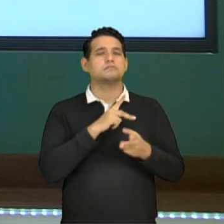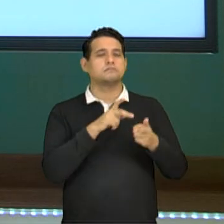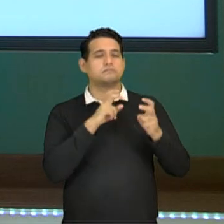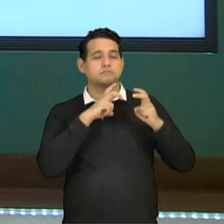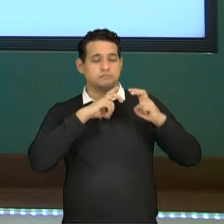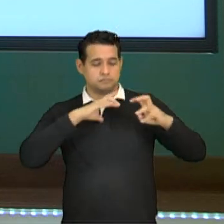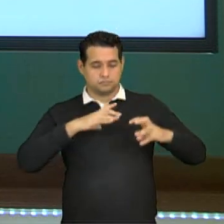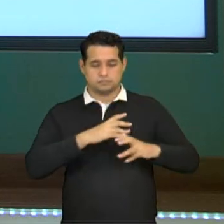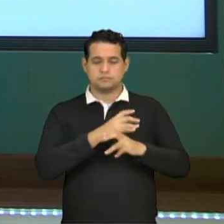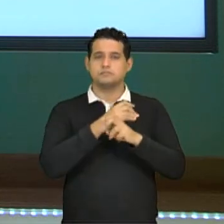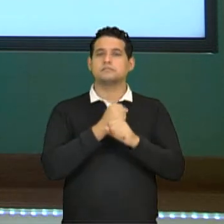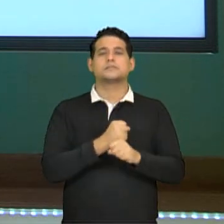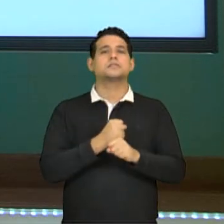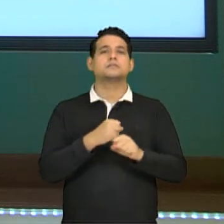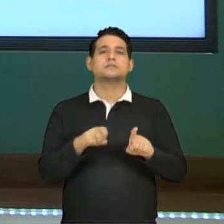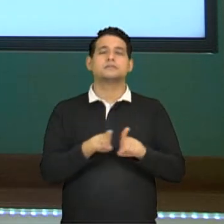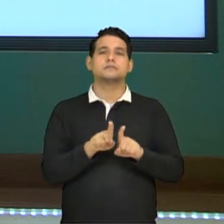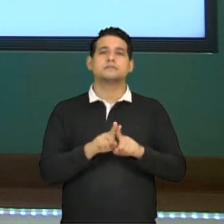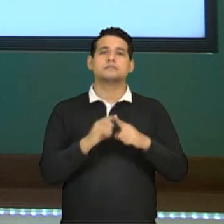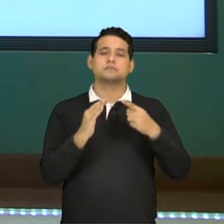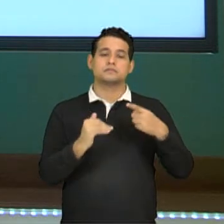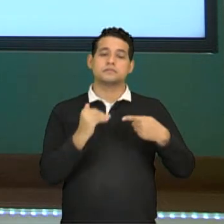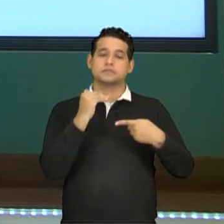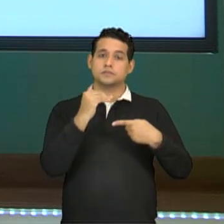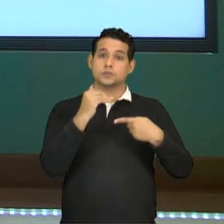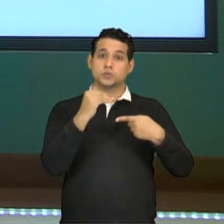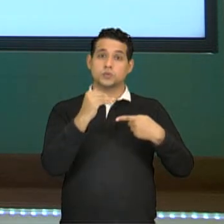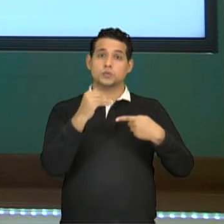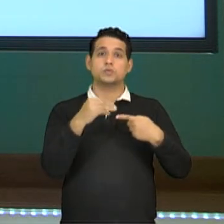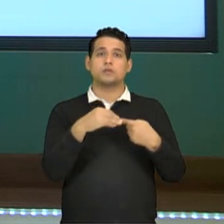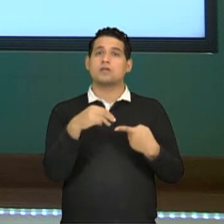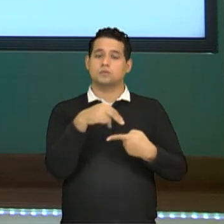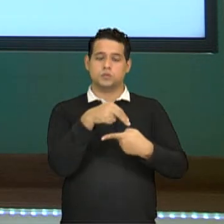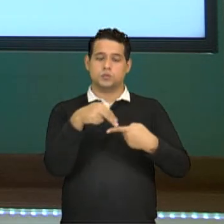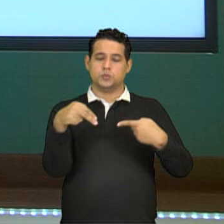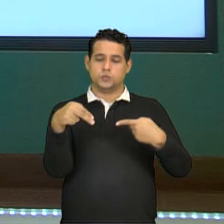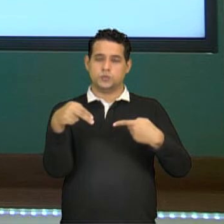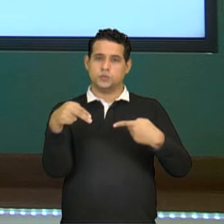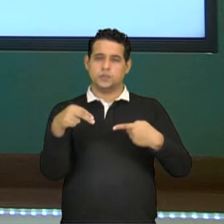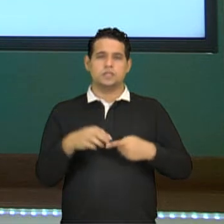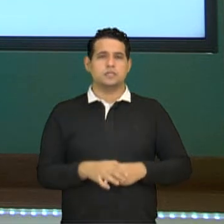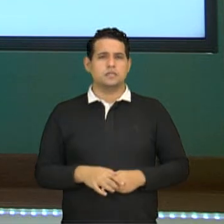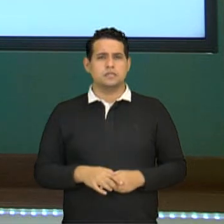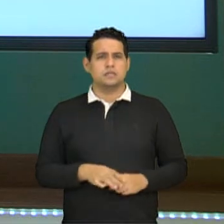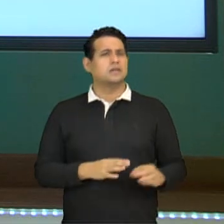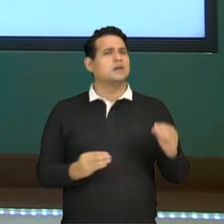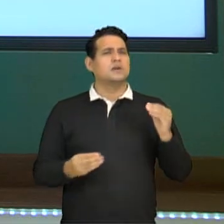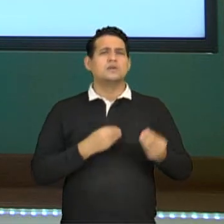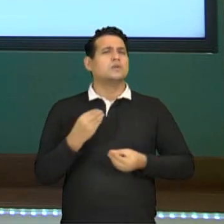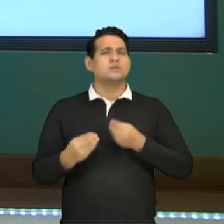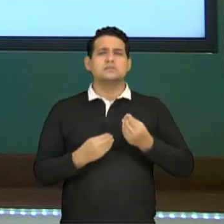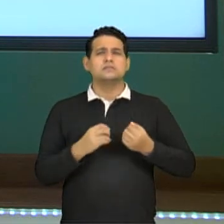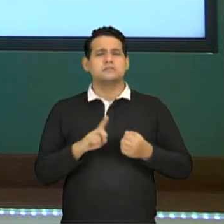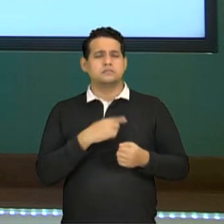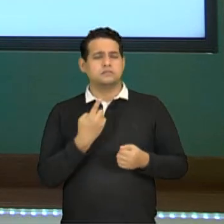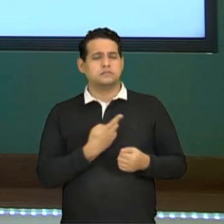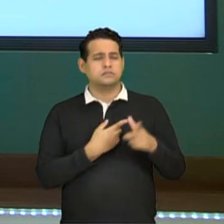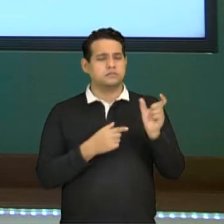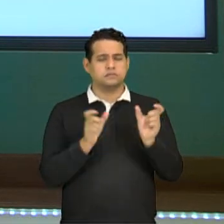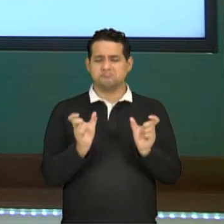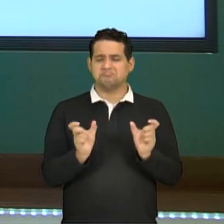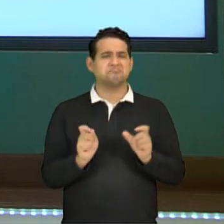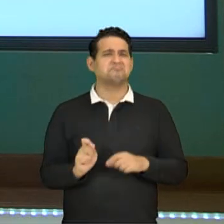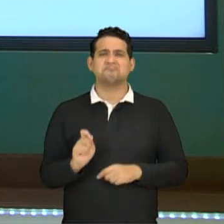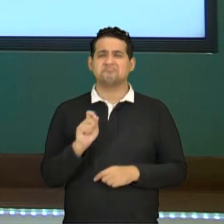aqui eu multiplico pela parte de cima, pelo numerador, ok? Então, como ficam as nossas